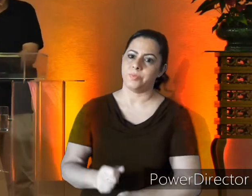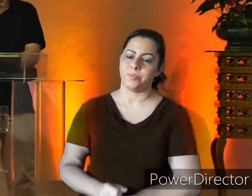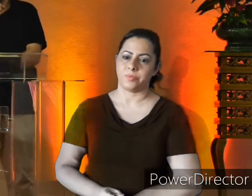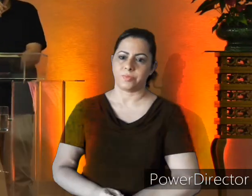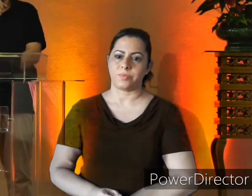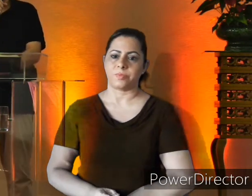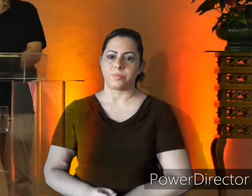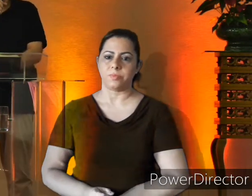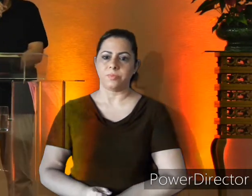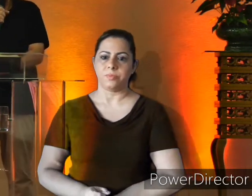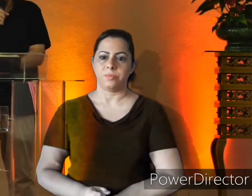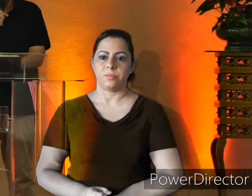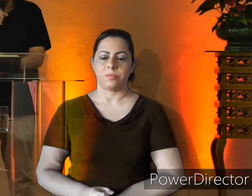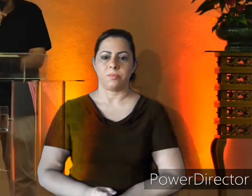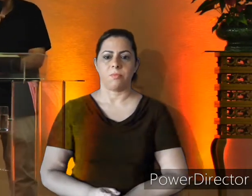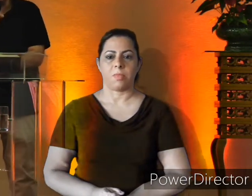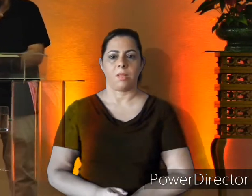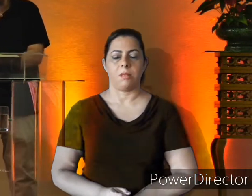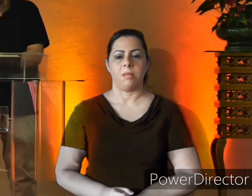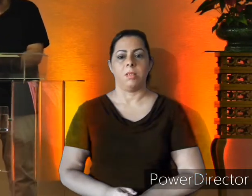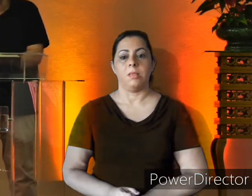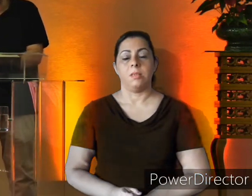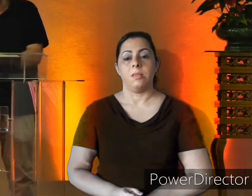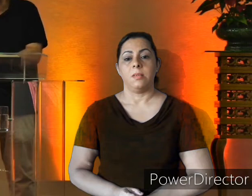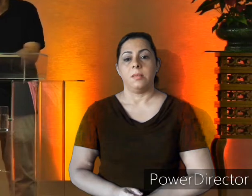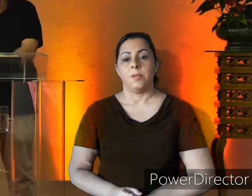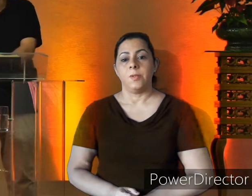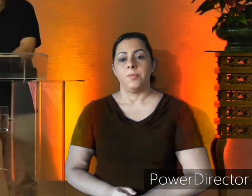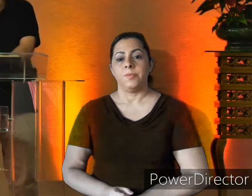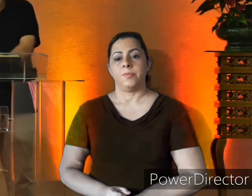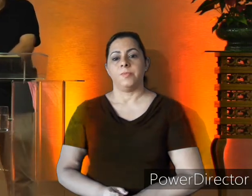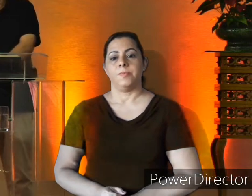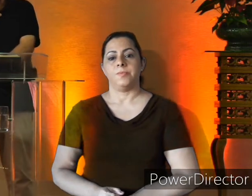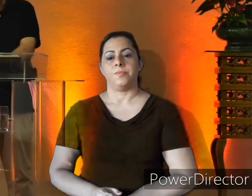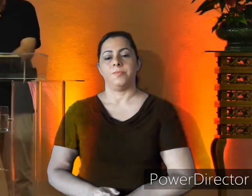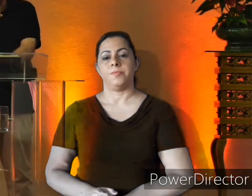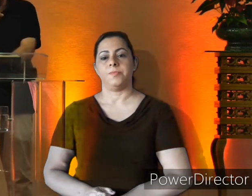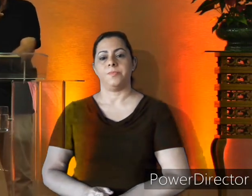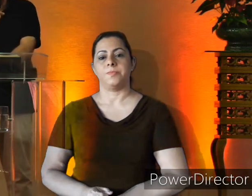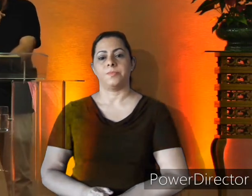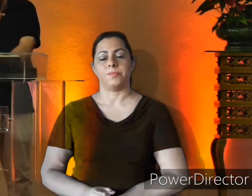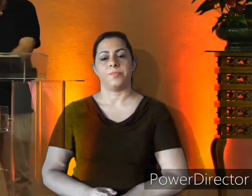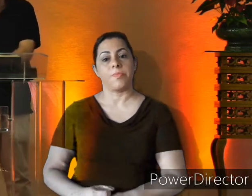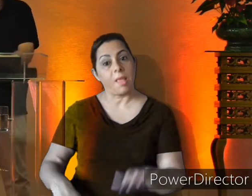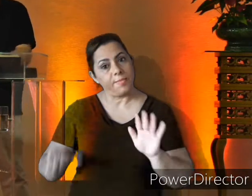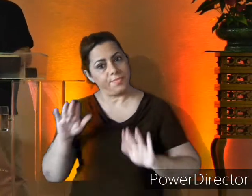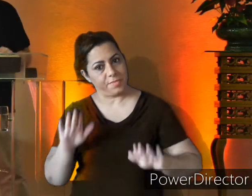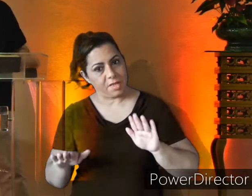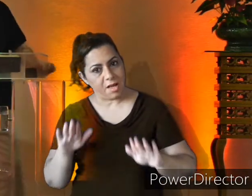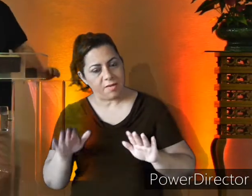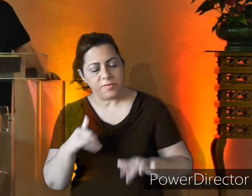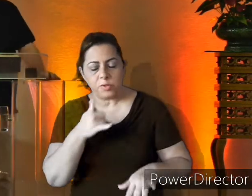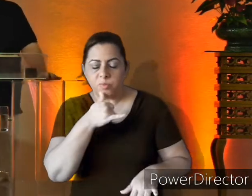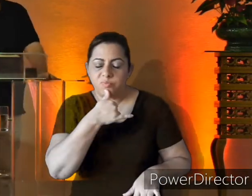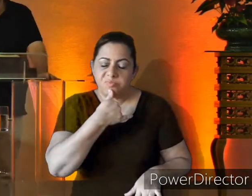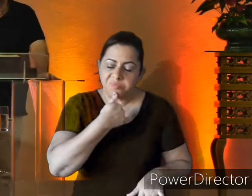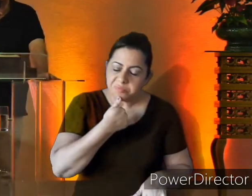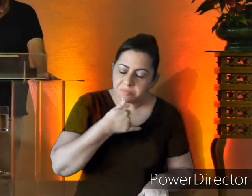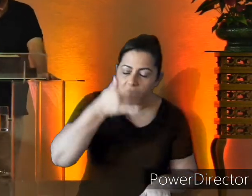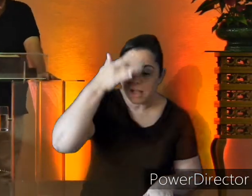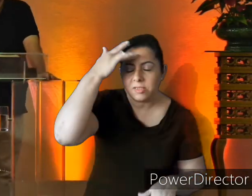permanecerá de pé. Este é o motivo porque, infelizmente, crentes, homens e mulheres de Deus, às vezes alguns com